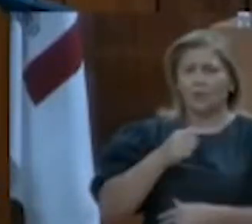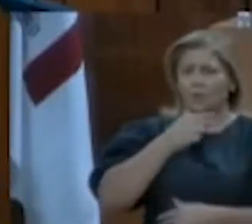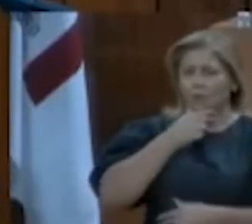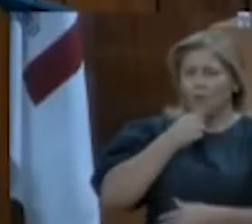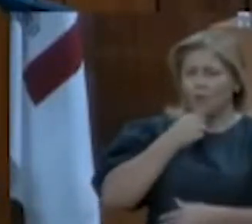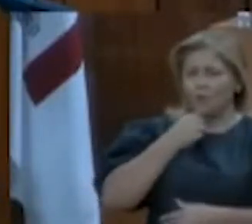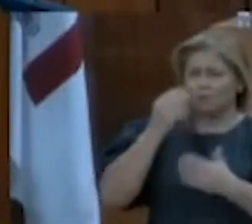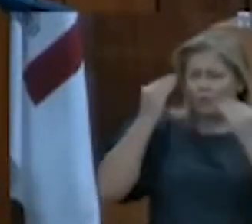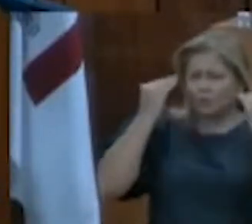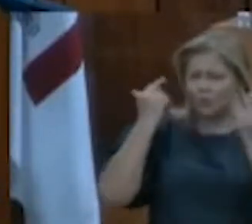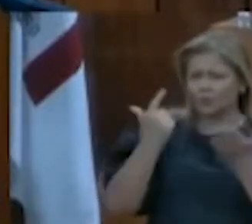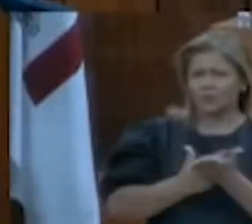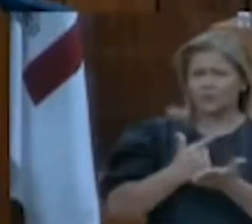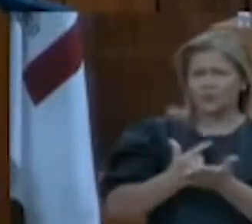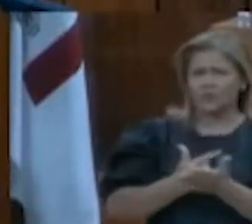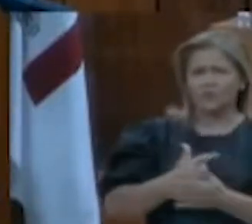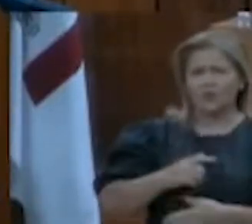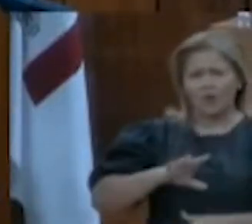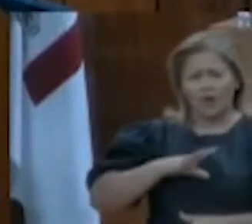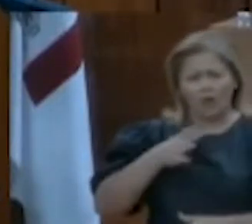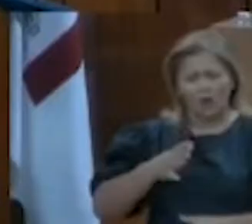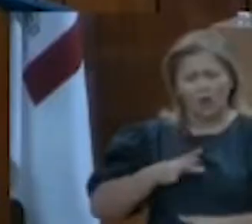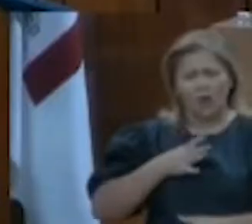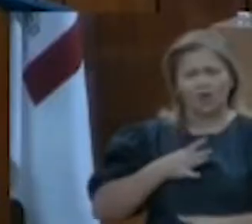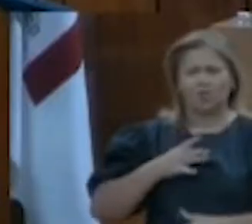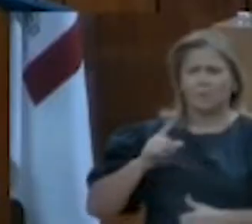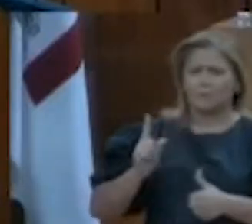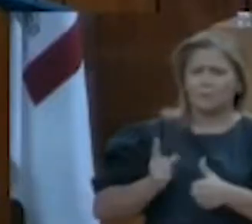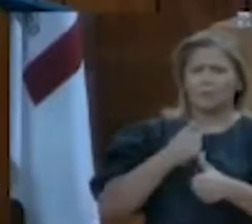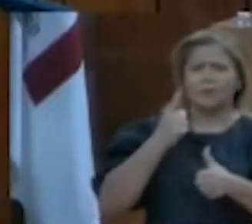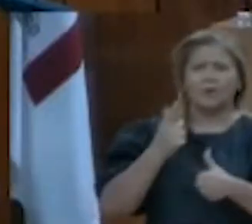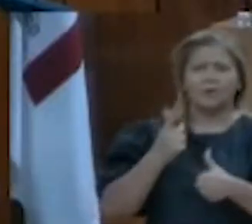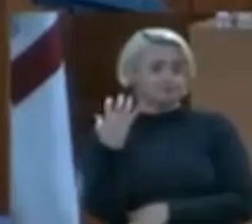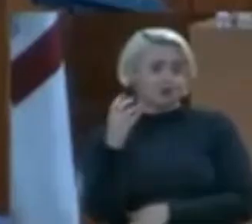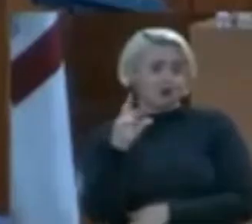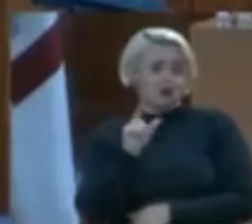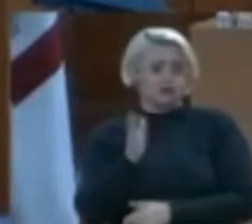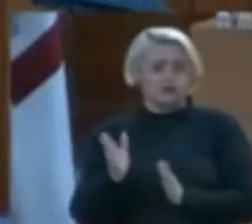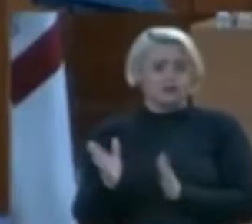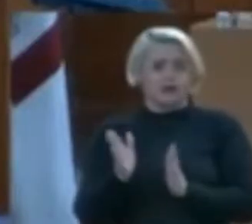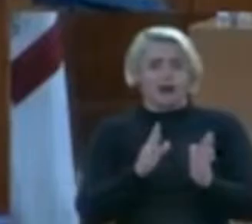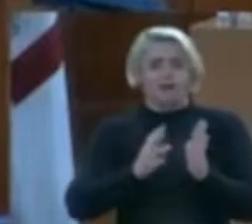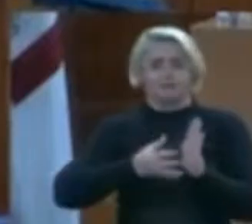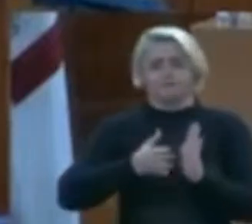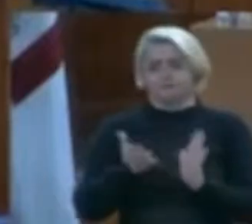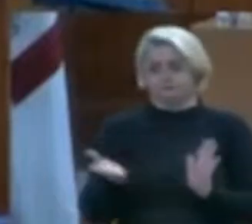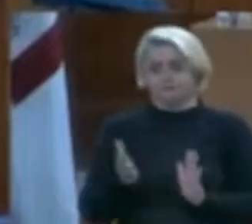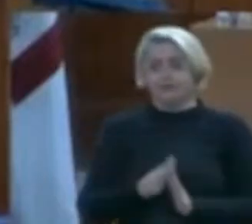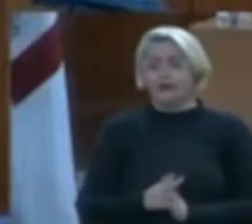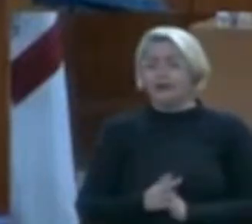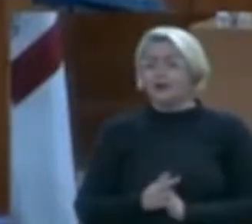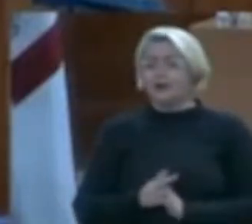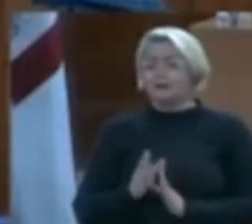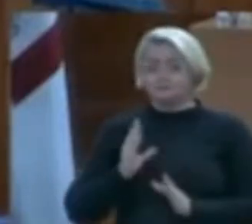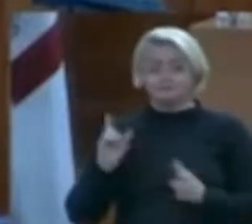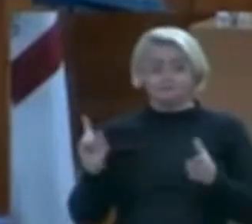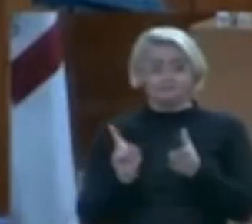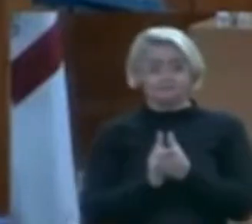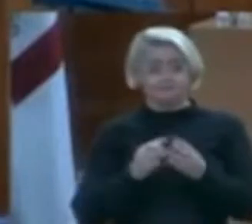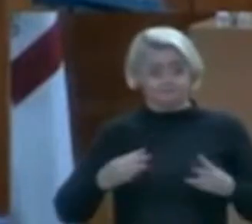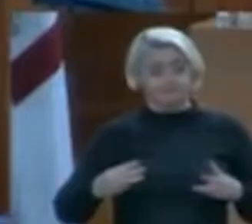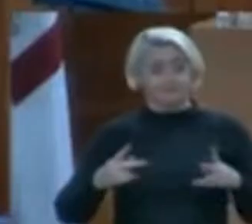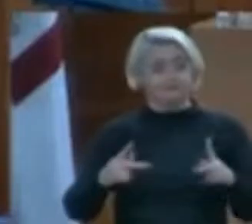a coragem é a primeira delas, porque garante as demais, fecha aspas. Pertencer ao Ministério Público